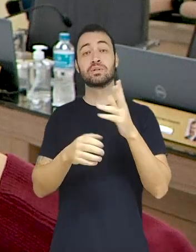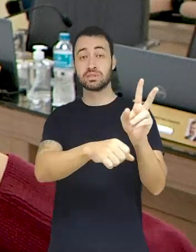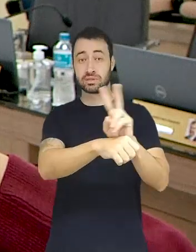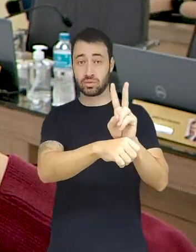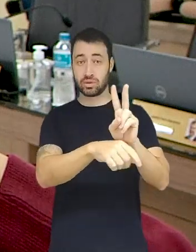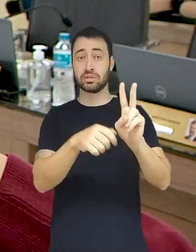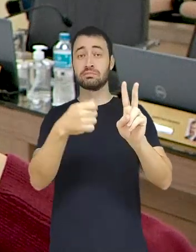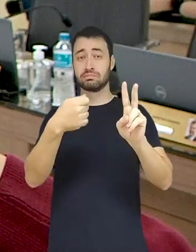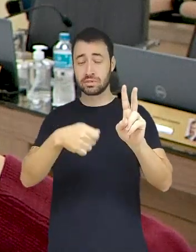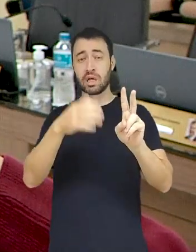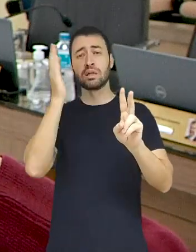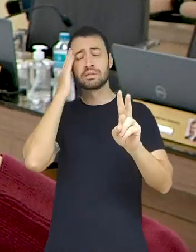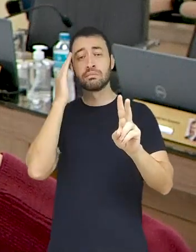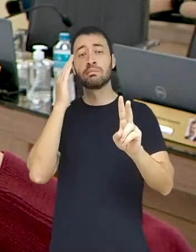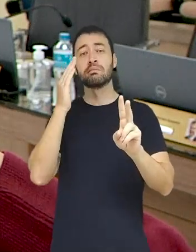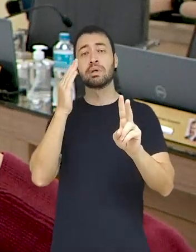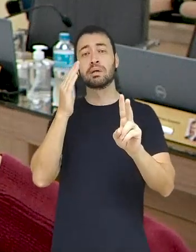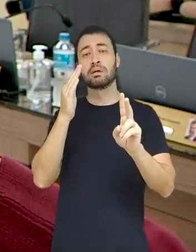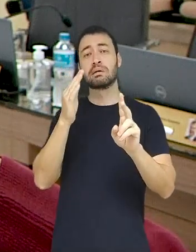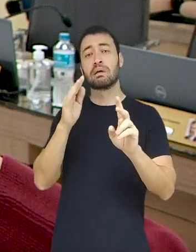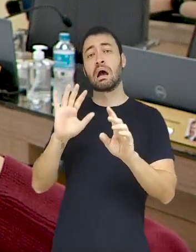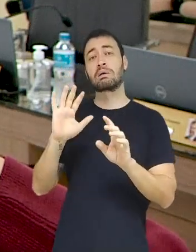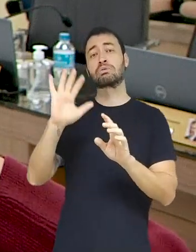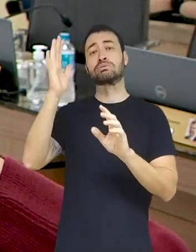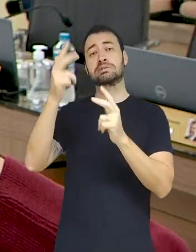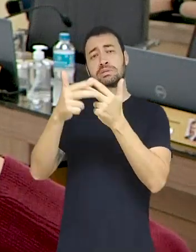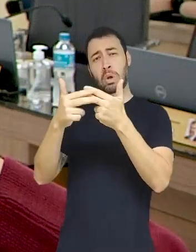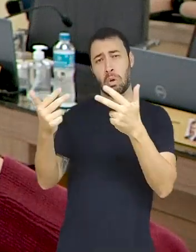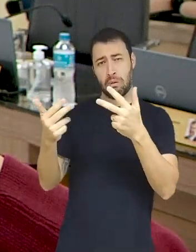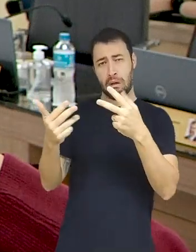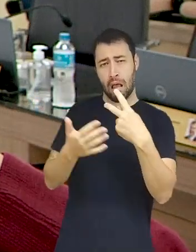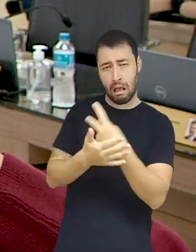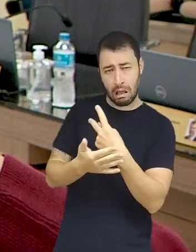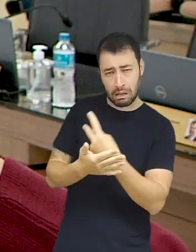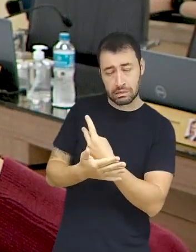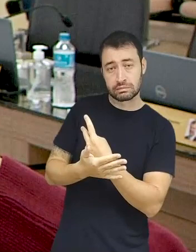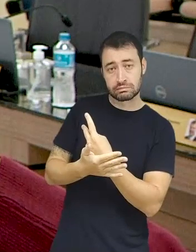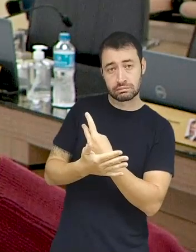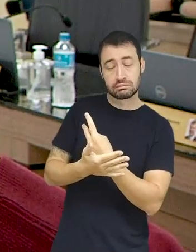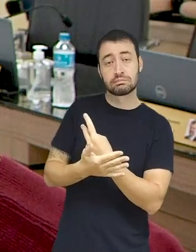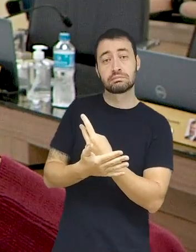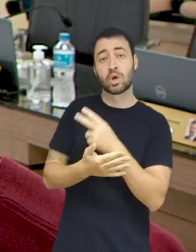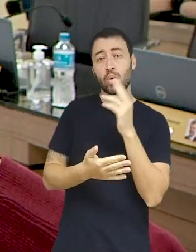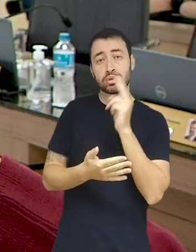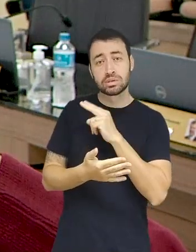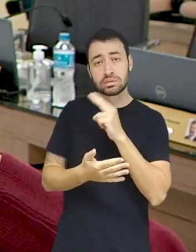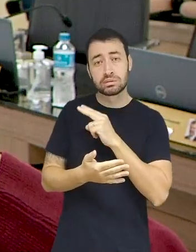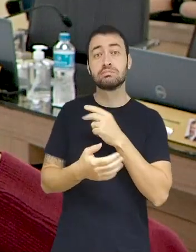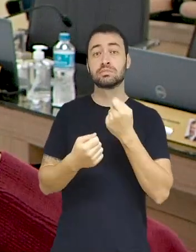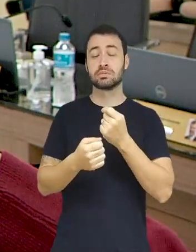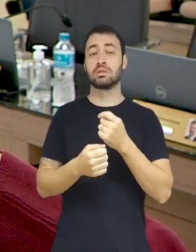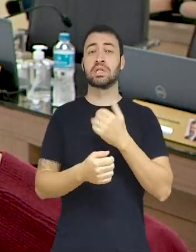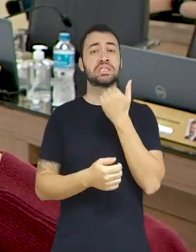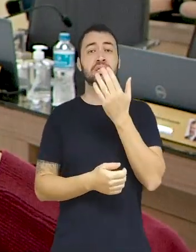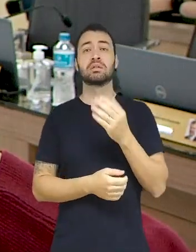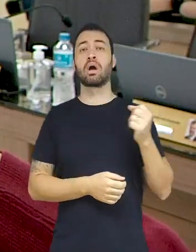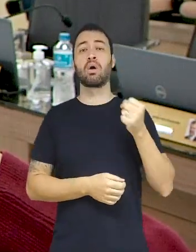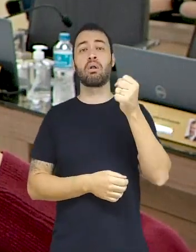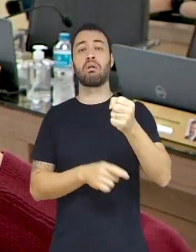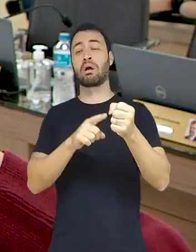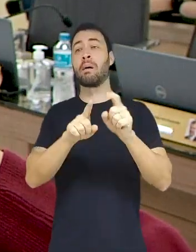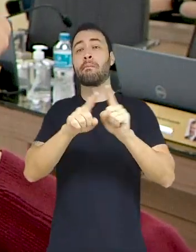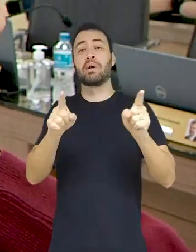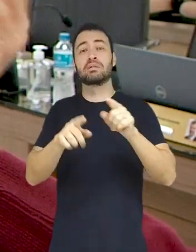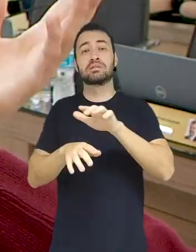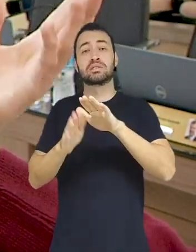Combo a necessidade do segurança saberem como agir em caso de algum fato extraordinário porque